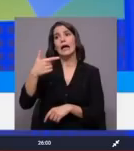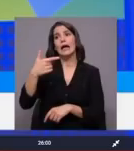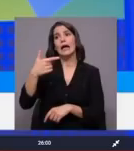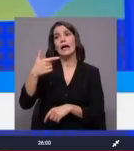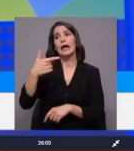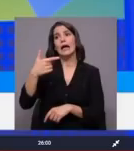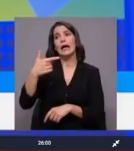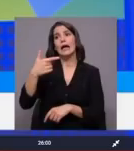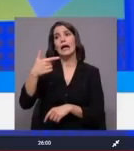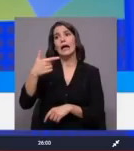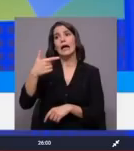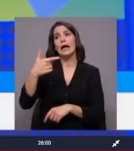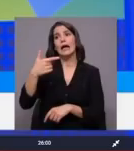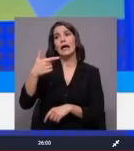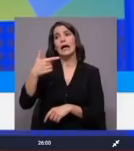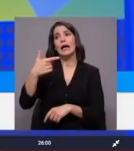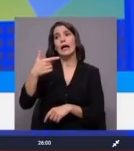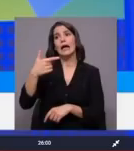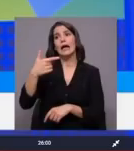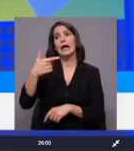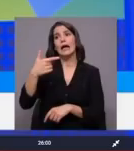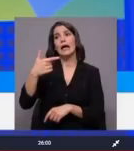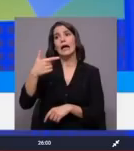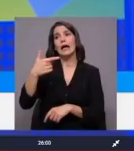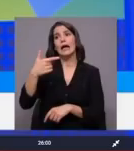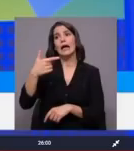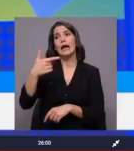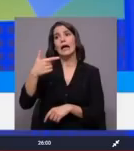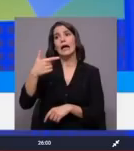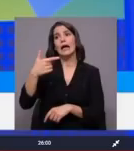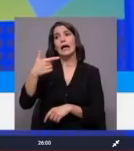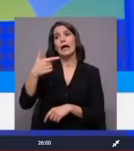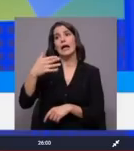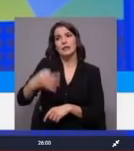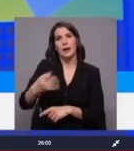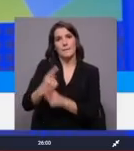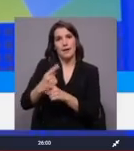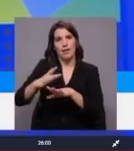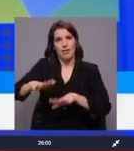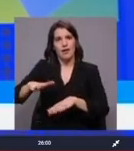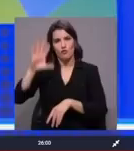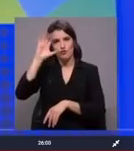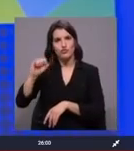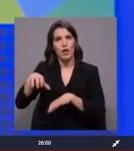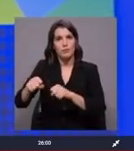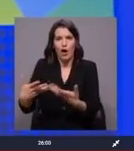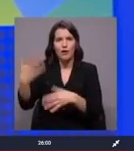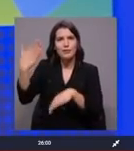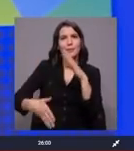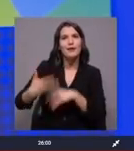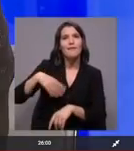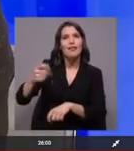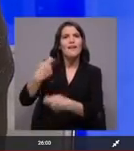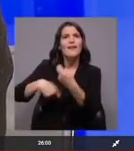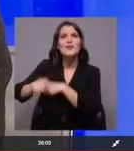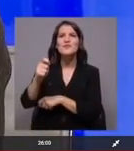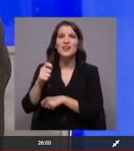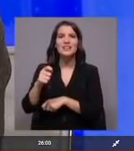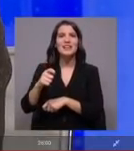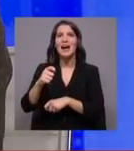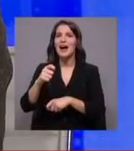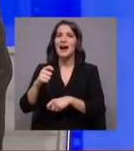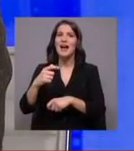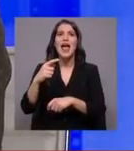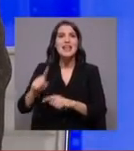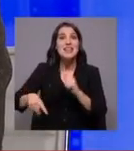fugir as perguntas um quadrado é impossível para realmente queria saber isto queria saber porque aquele retorno e e agora de repente O que é partes ela não irá